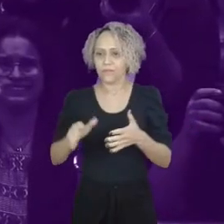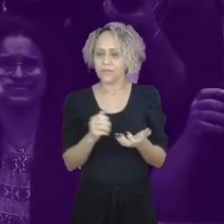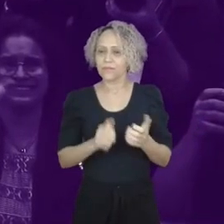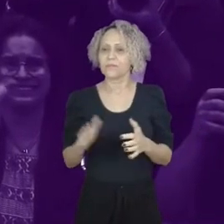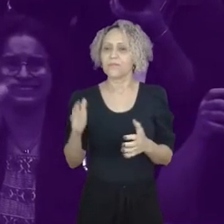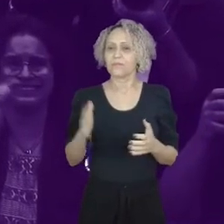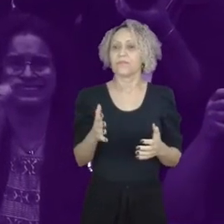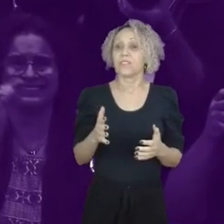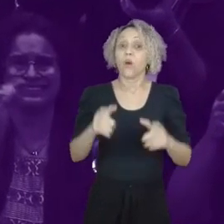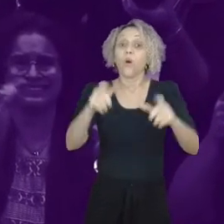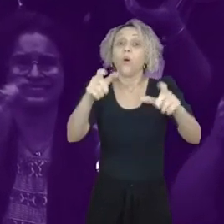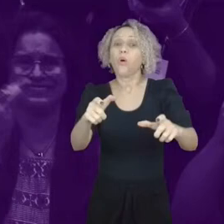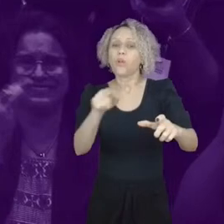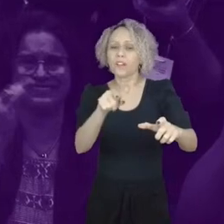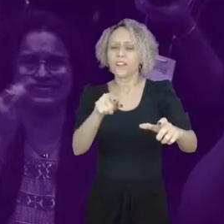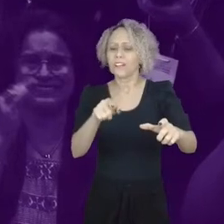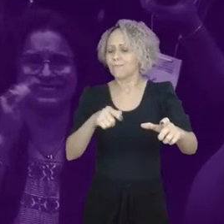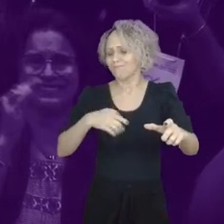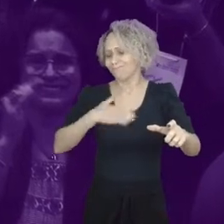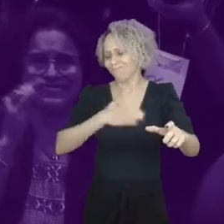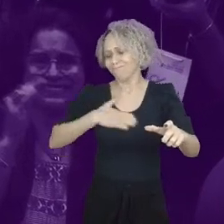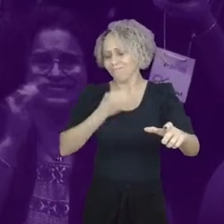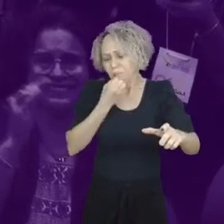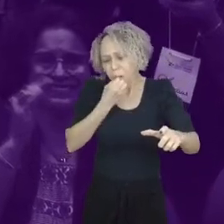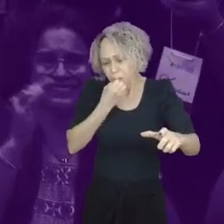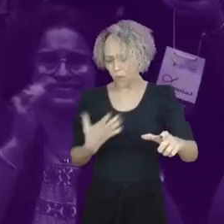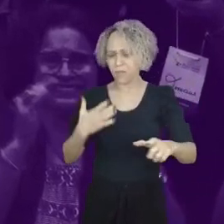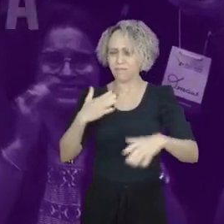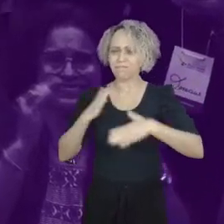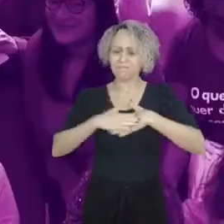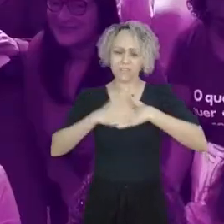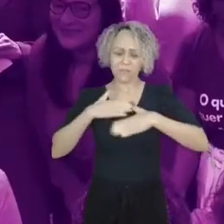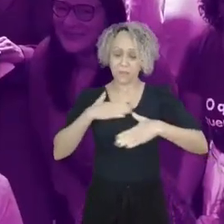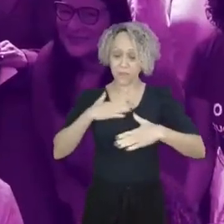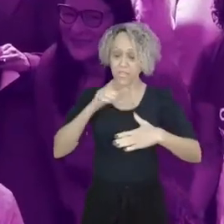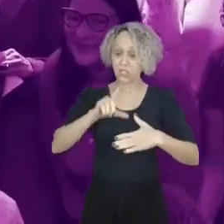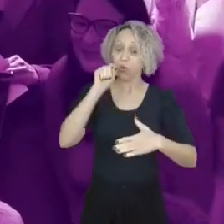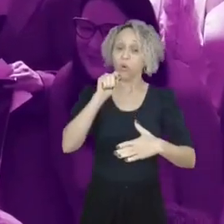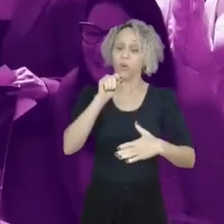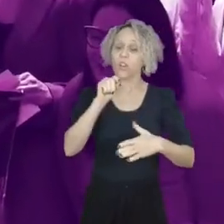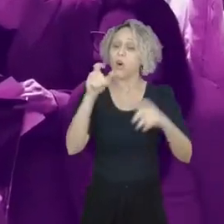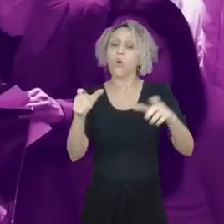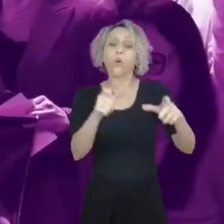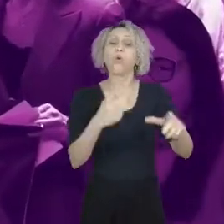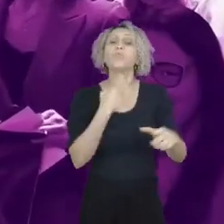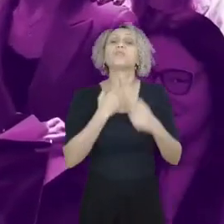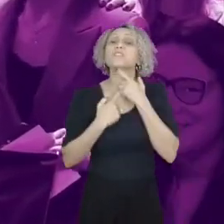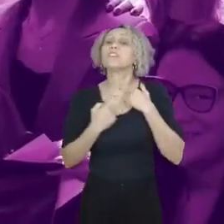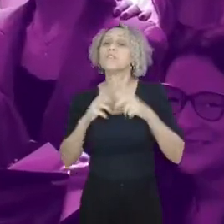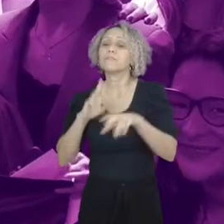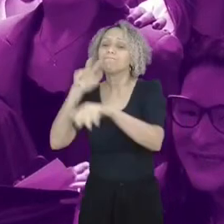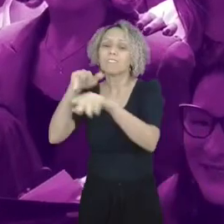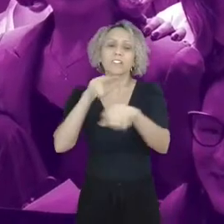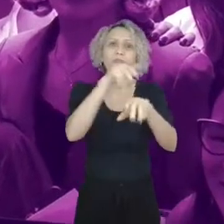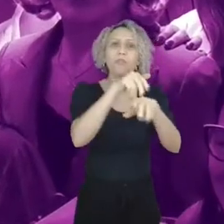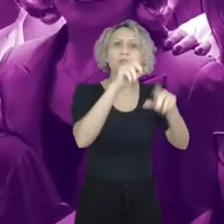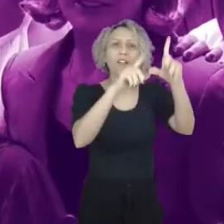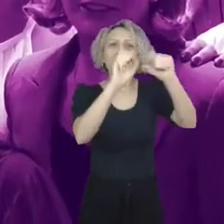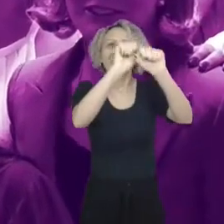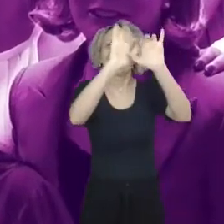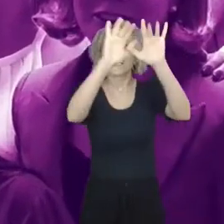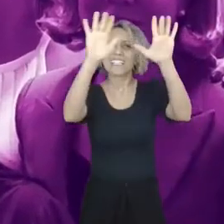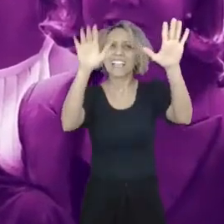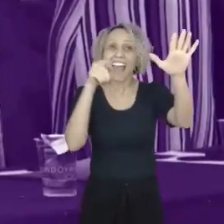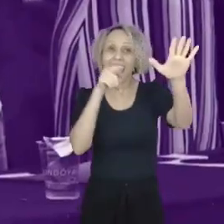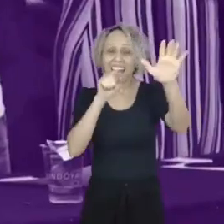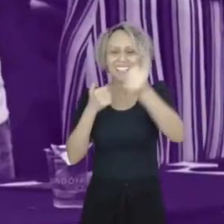O lugar que é bom pra mim é onde eu quiser estar. A estrela ainda brilha, ela é quem